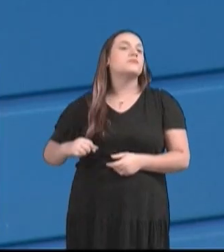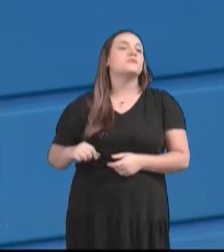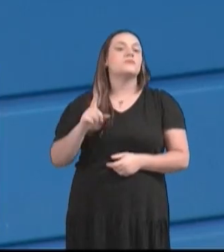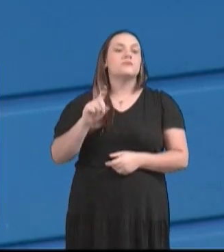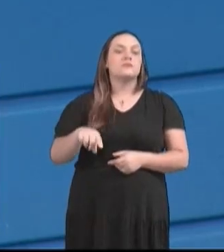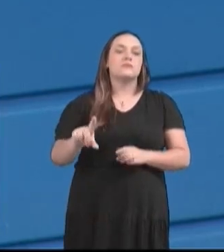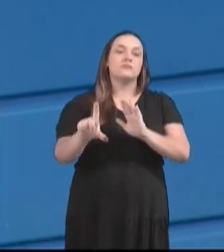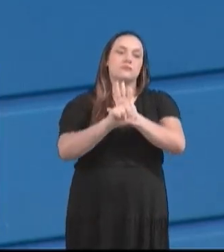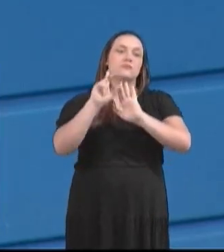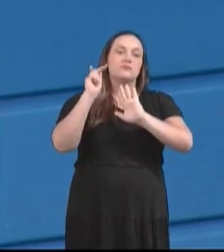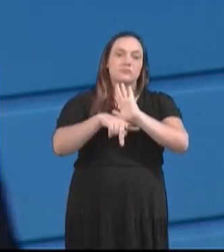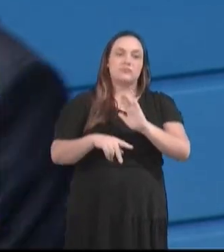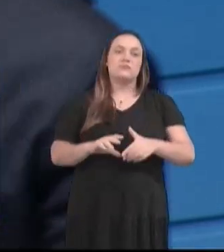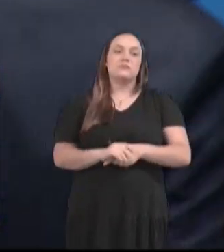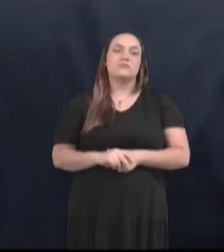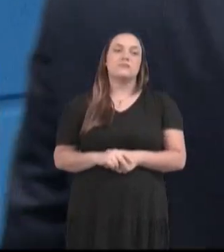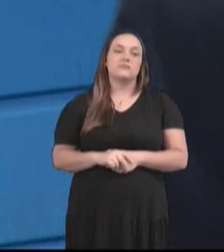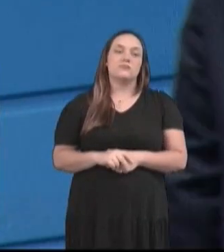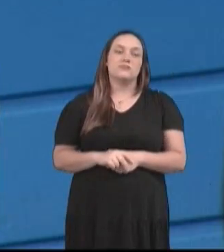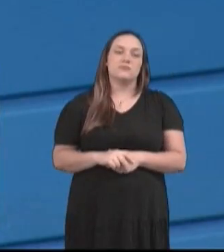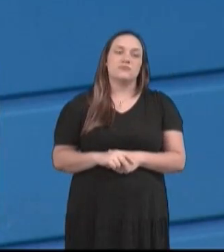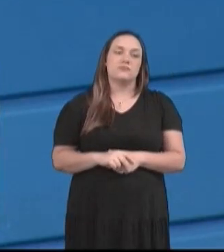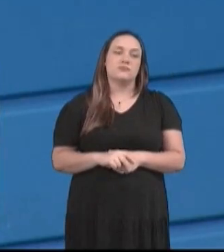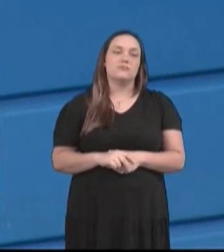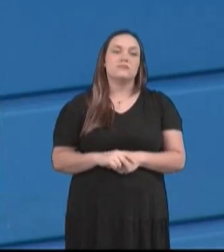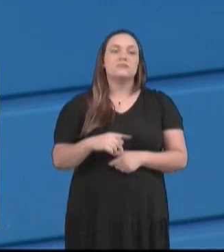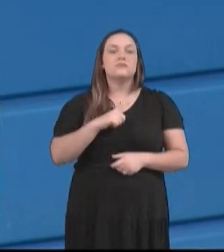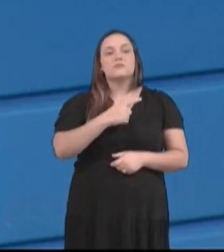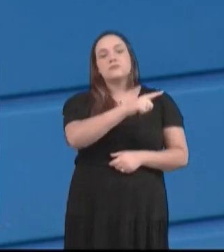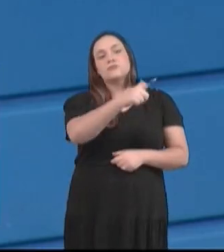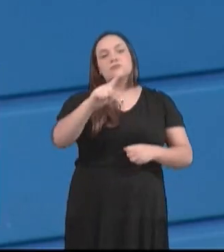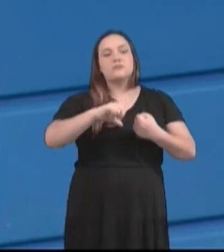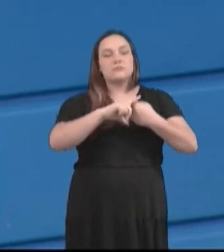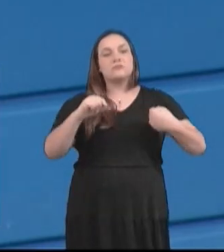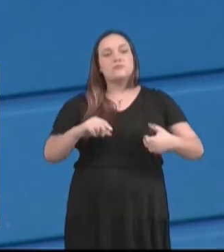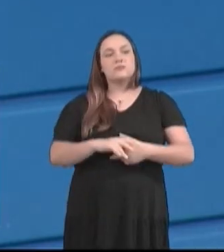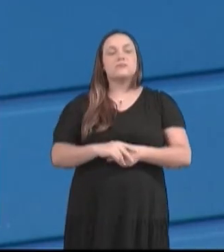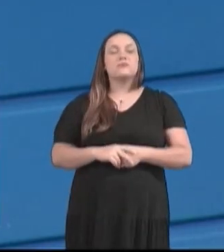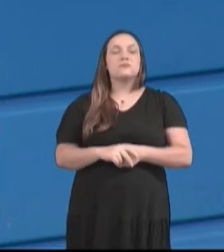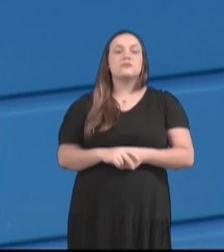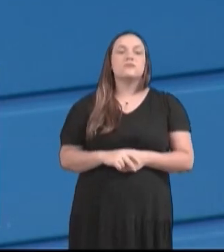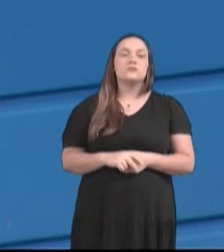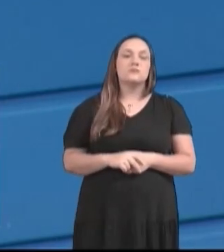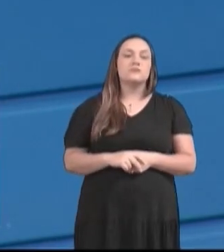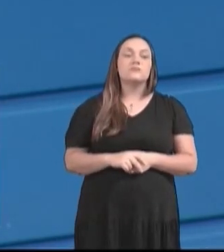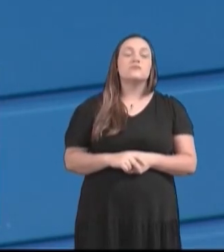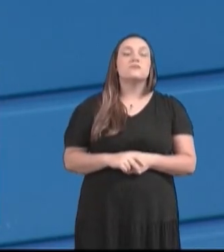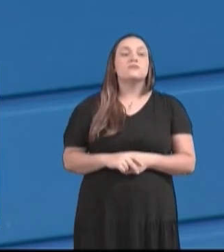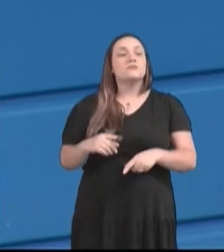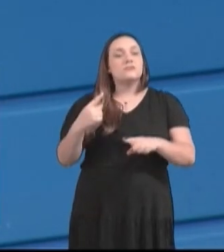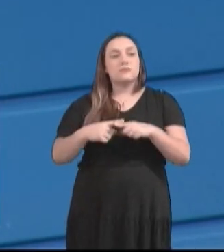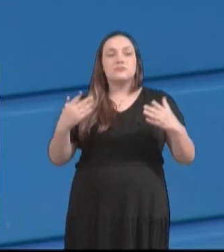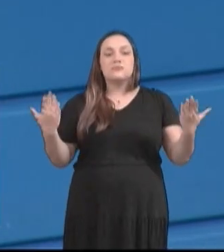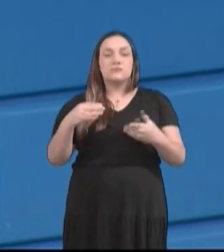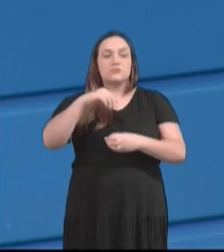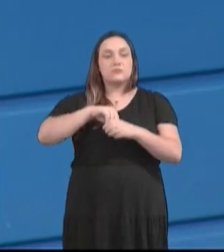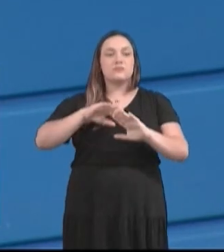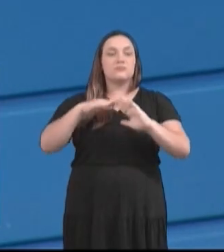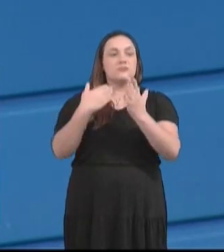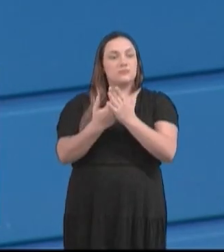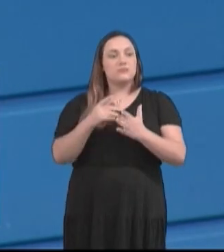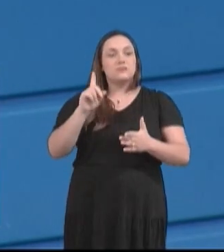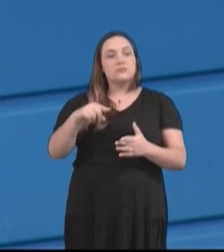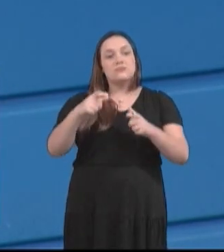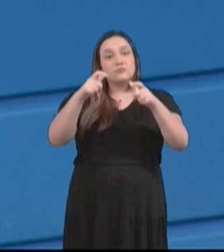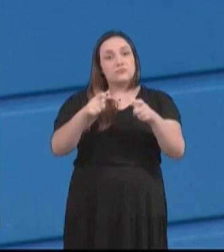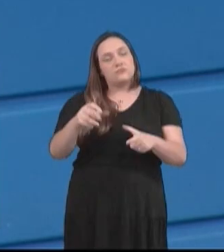Este é um projeto, aqui também tem outros artigos, mas fato conhecido é que hoje o ambiente escolar, como espaço